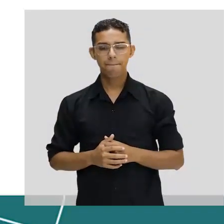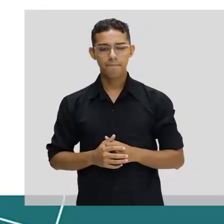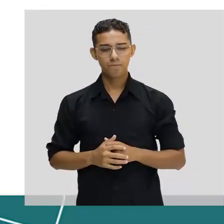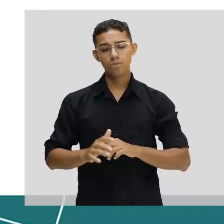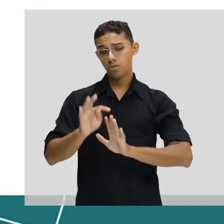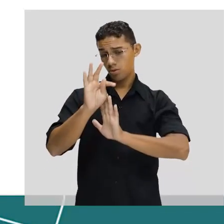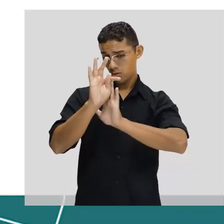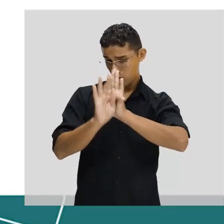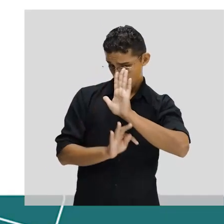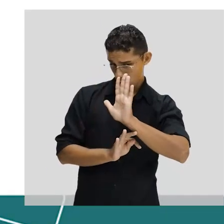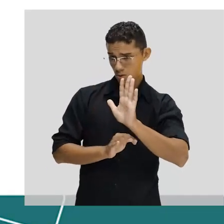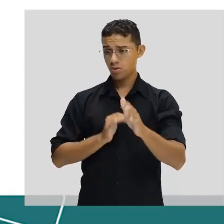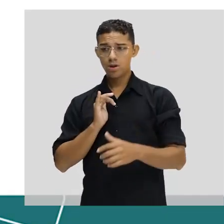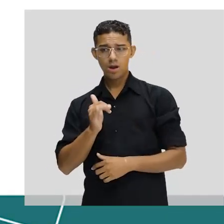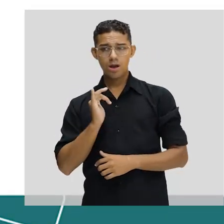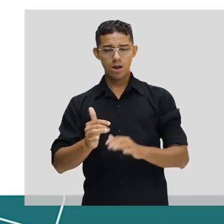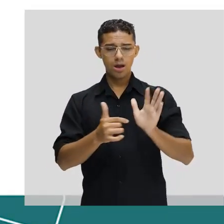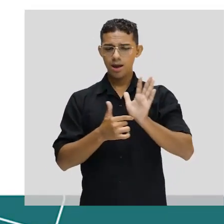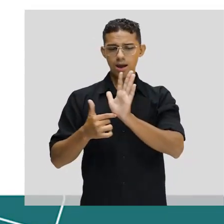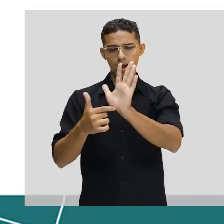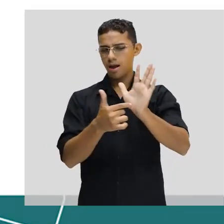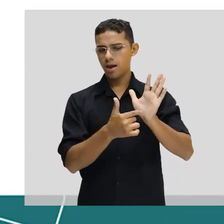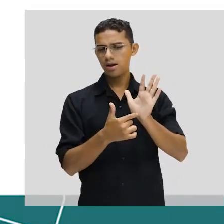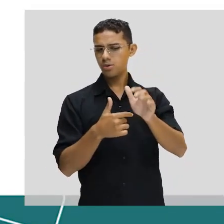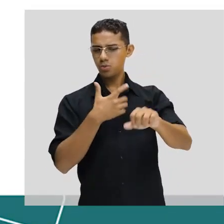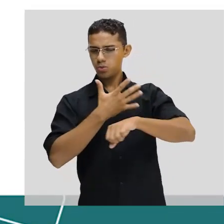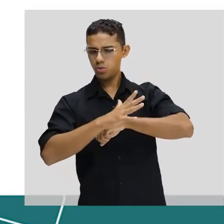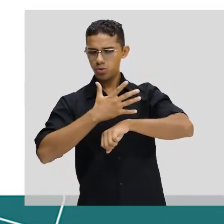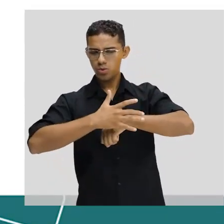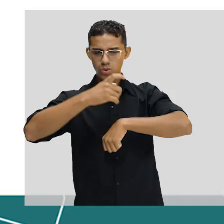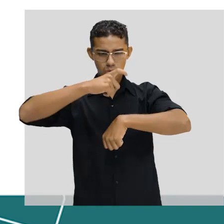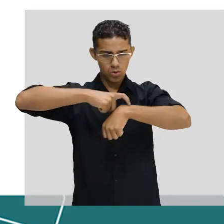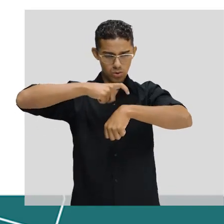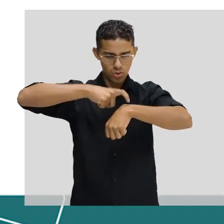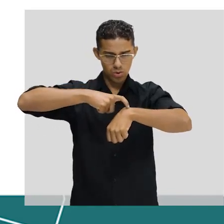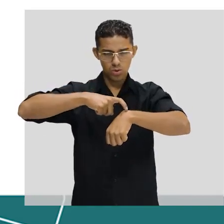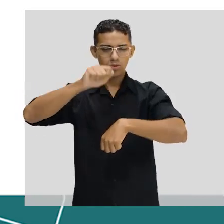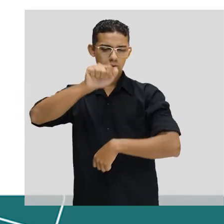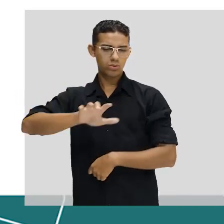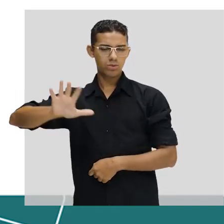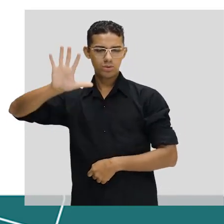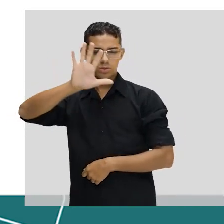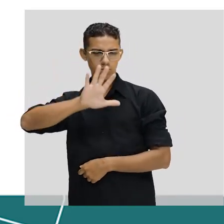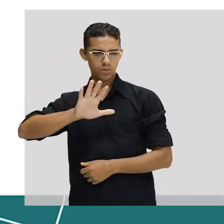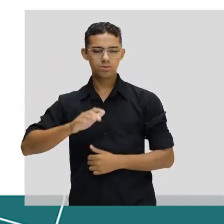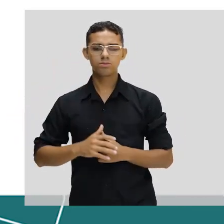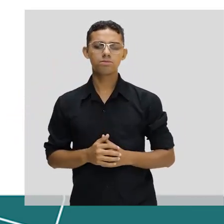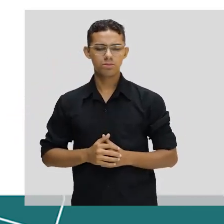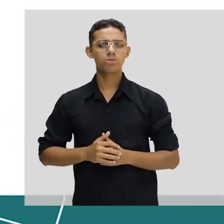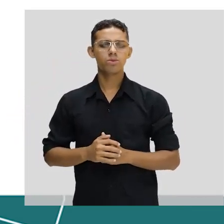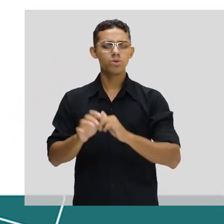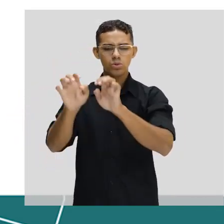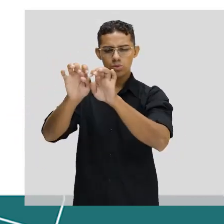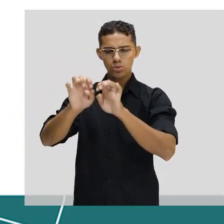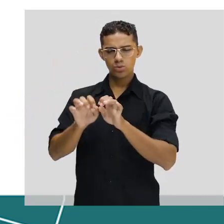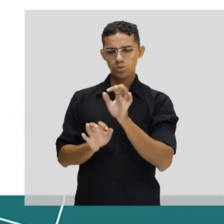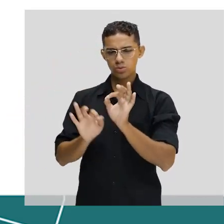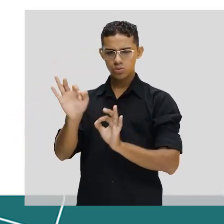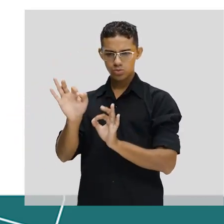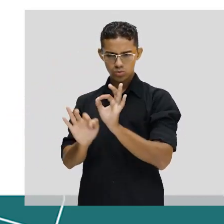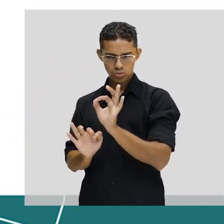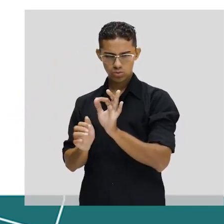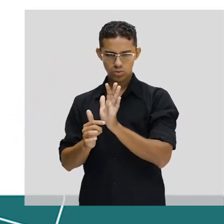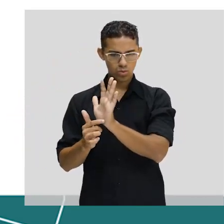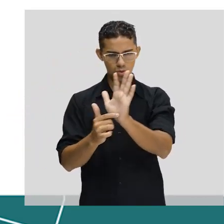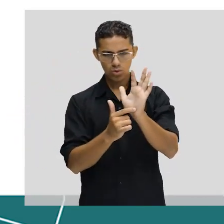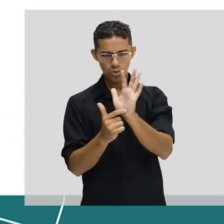textos narrativos apresentam ações de personagens no tempo e no espaço. A sua estrutura é dividida em